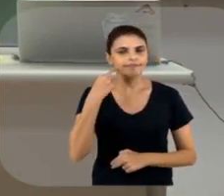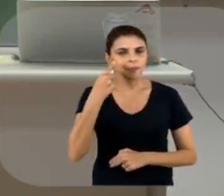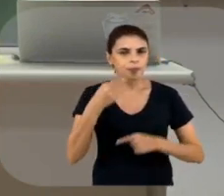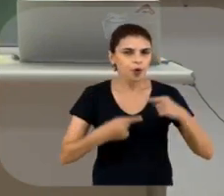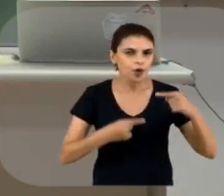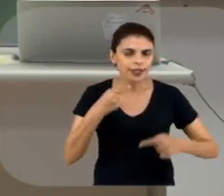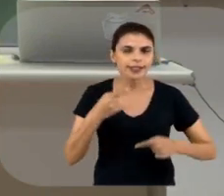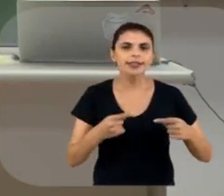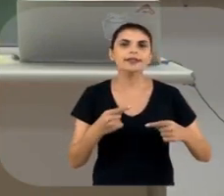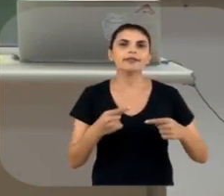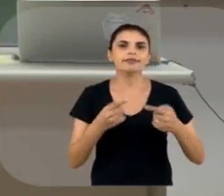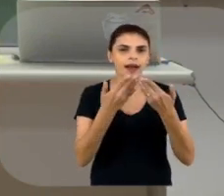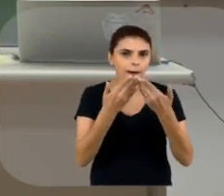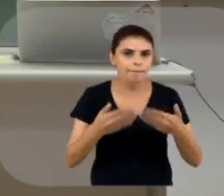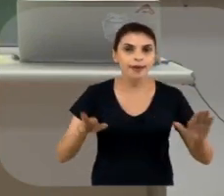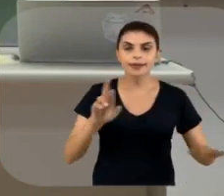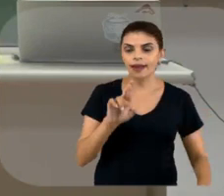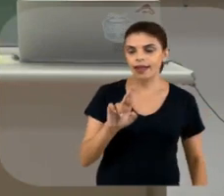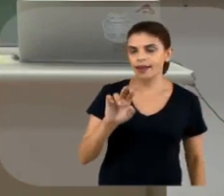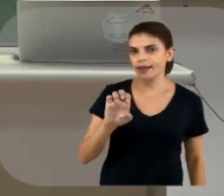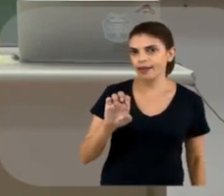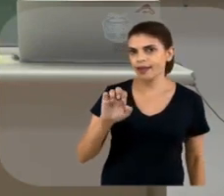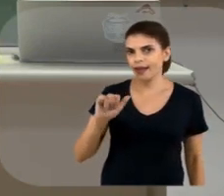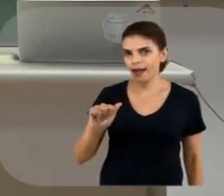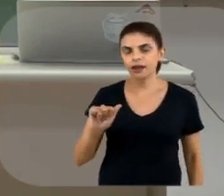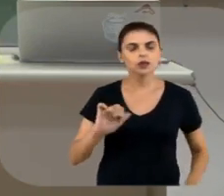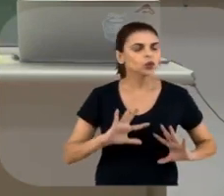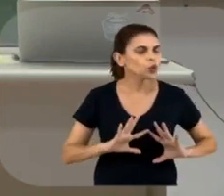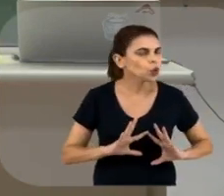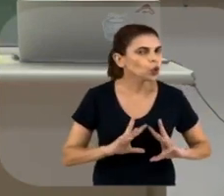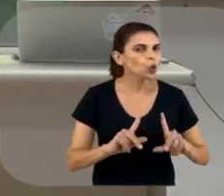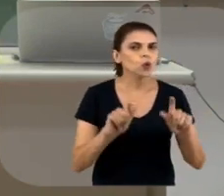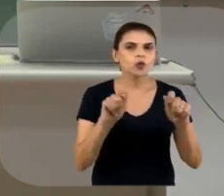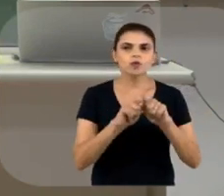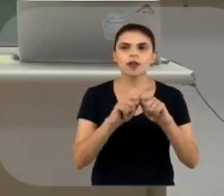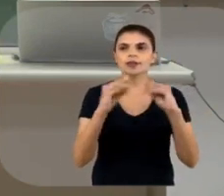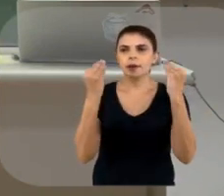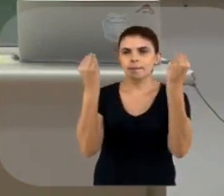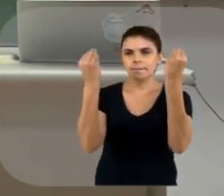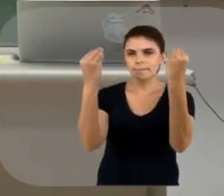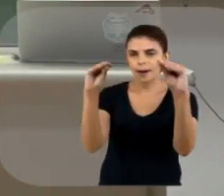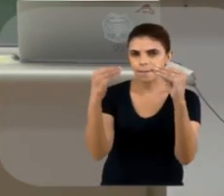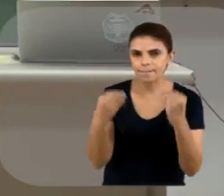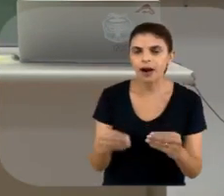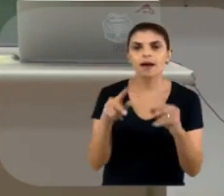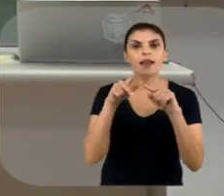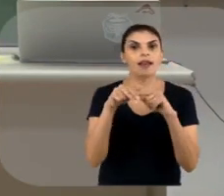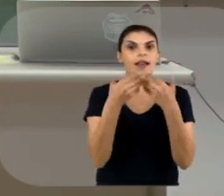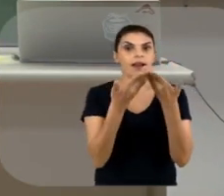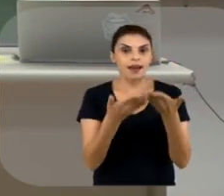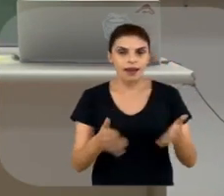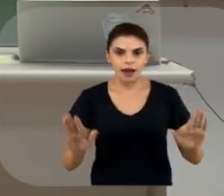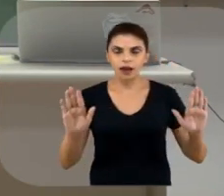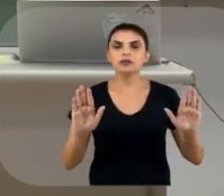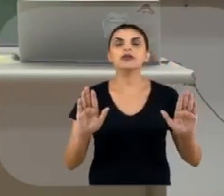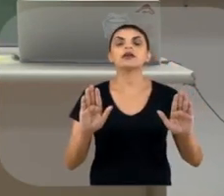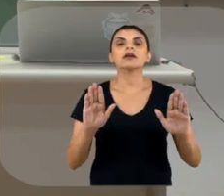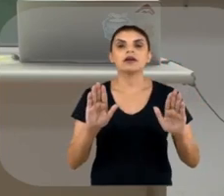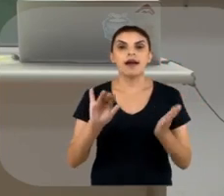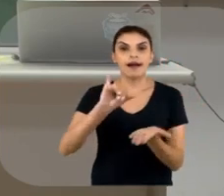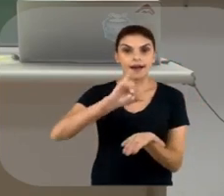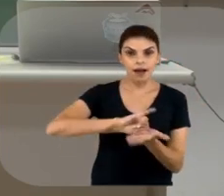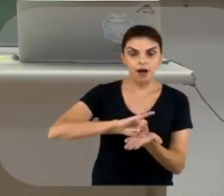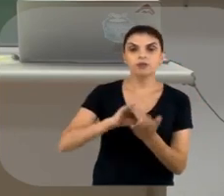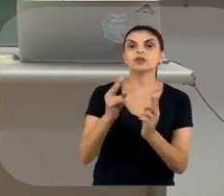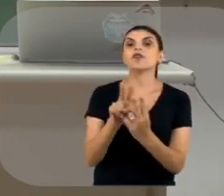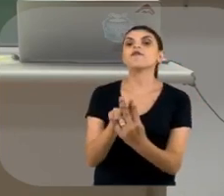política de acesso aberto, então tudo que a gente insere, tudo que a gente lança, né, no campus